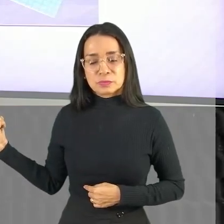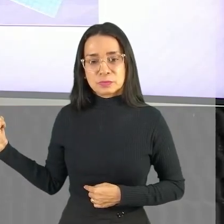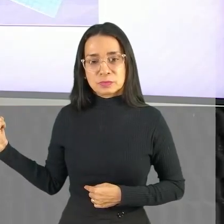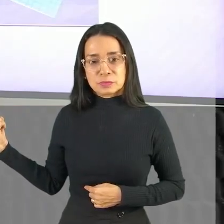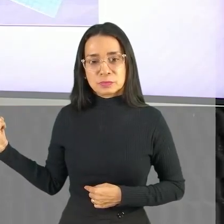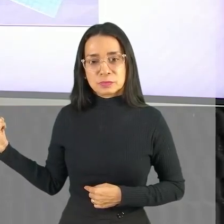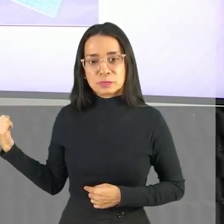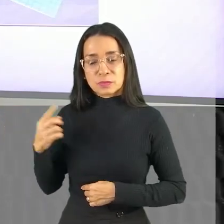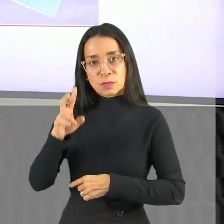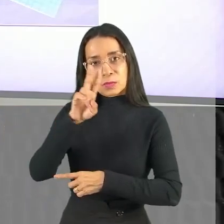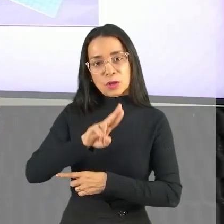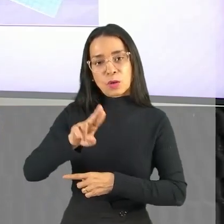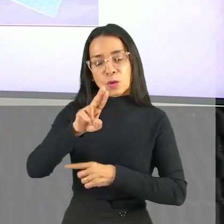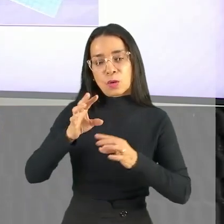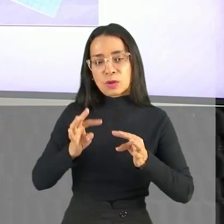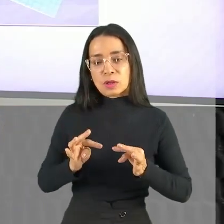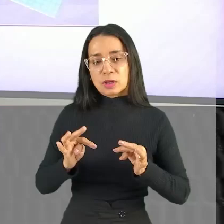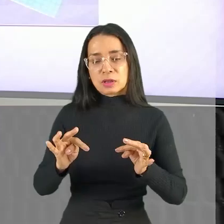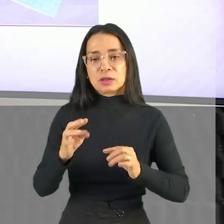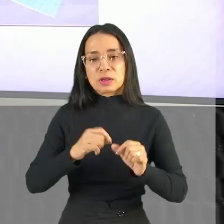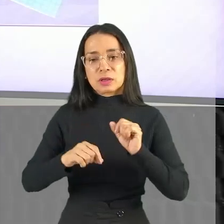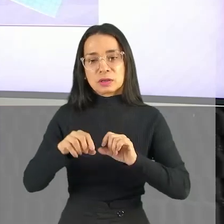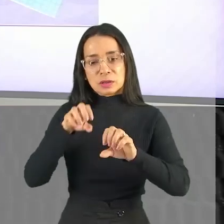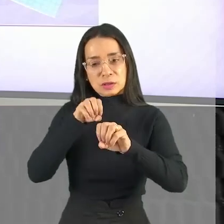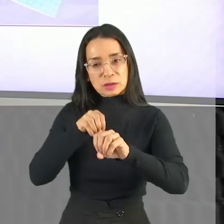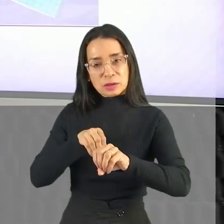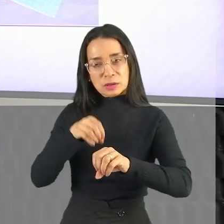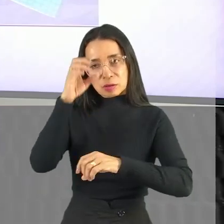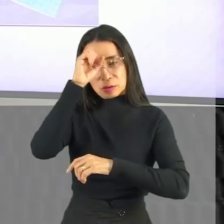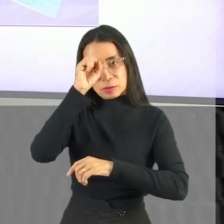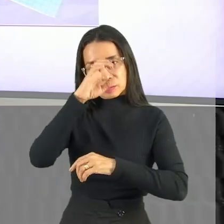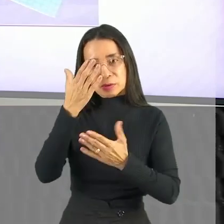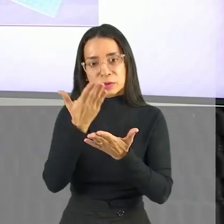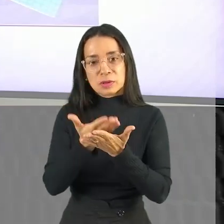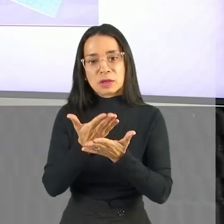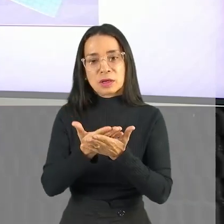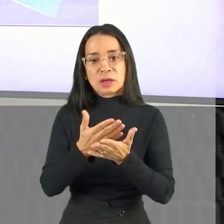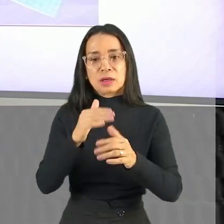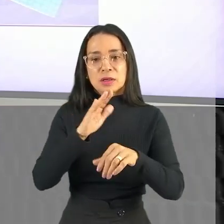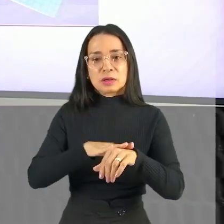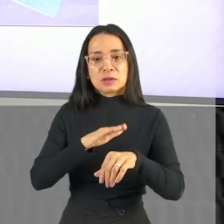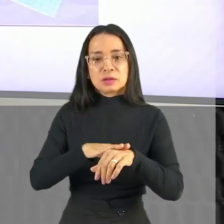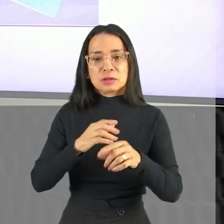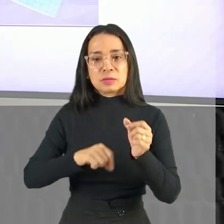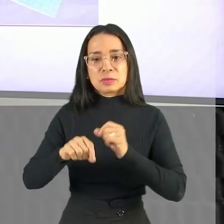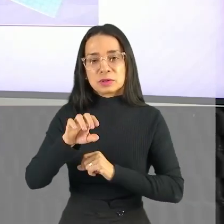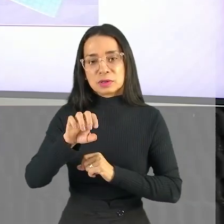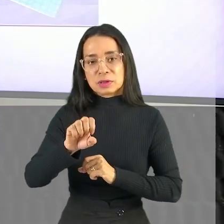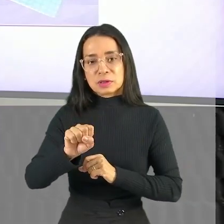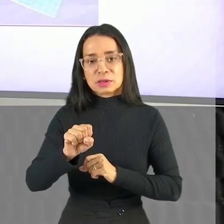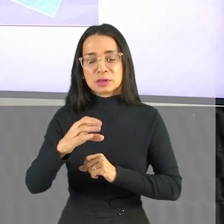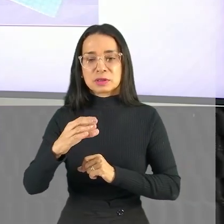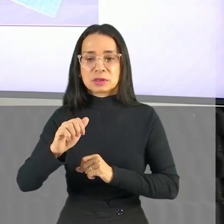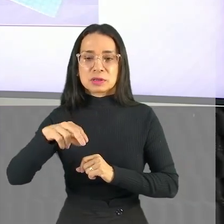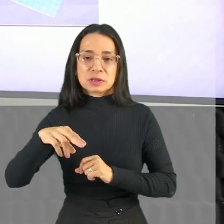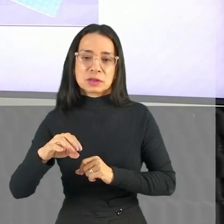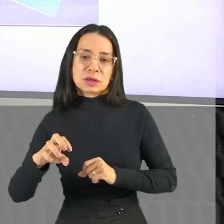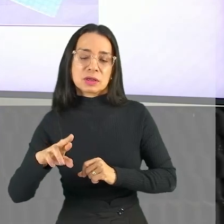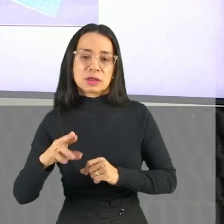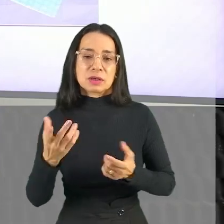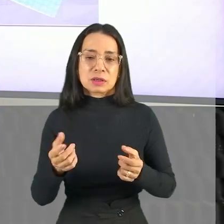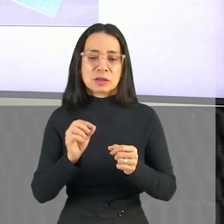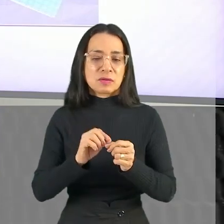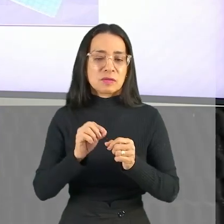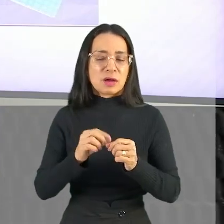utilize, né, a técnica que eu vou ensinar, que a gente aprendeu nessa aula, que é chamada de scanner da redação. Faça um